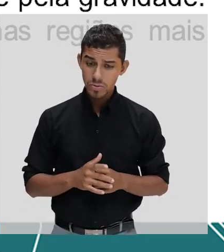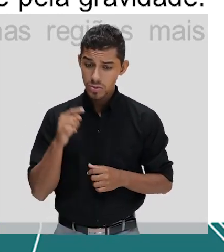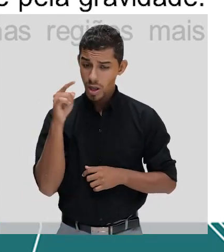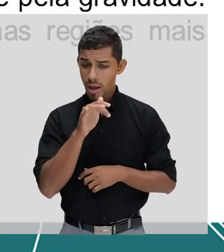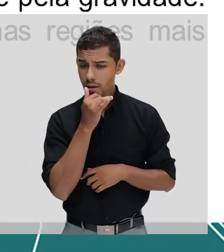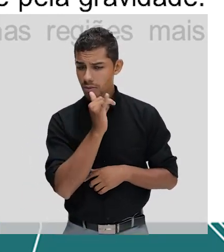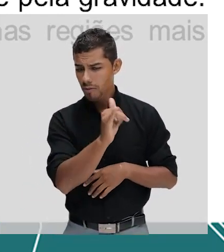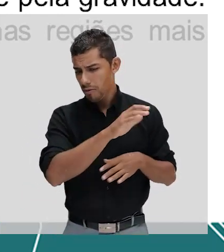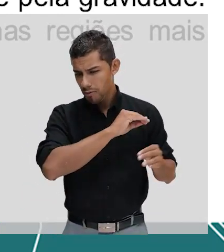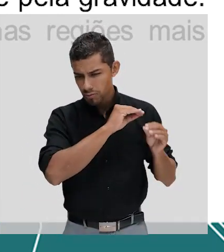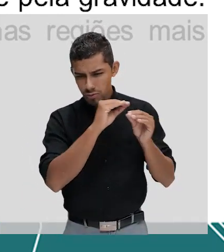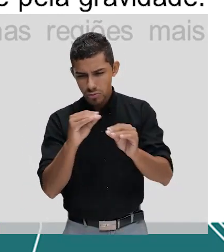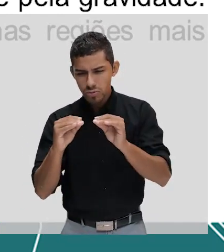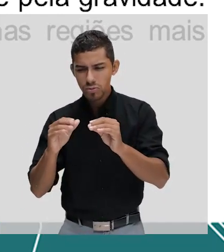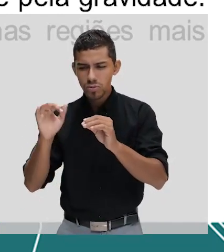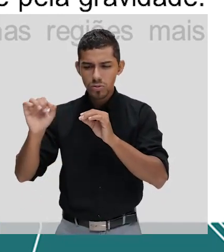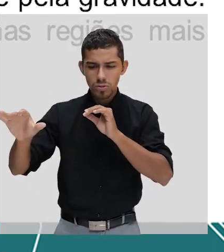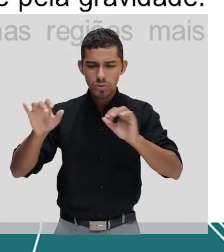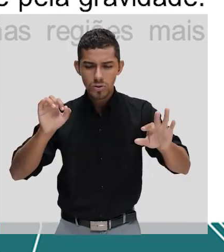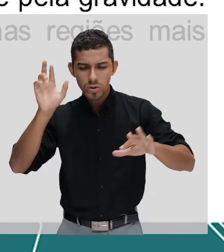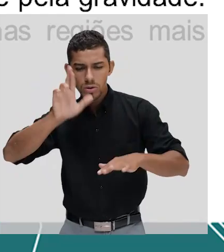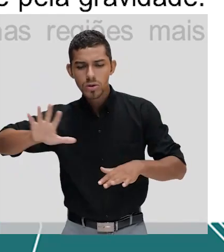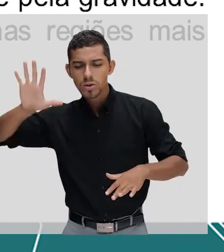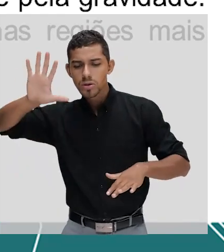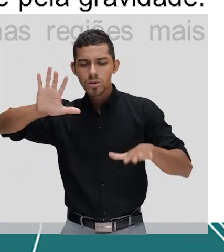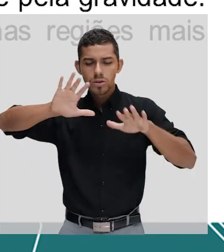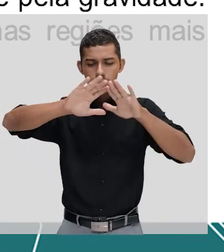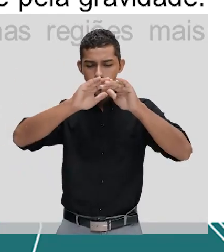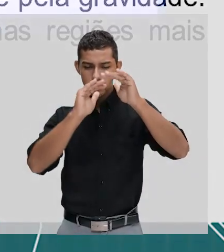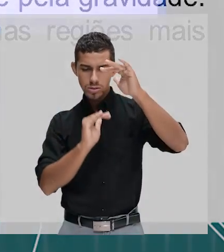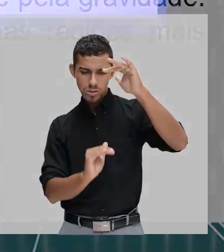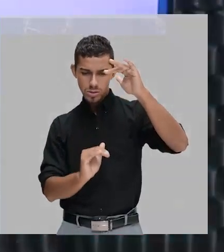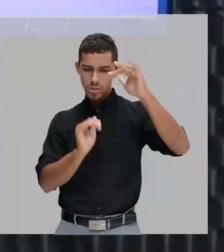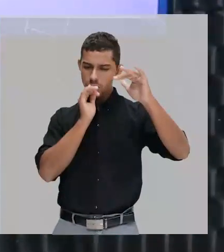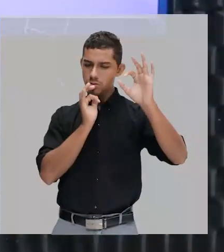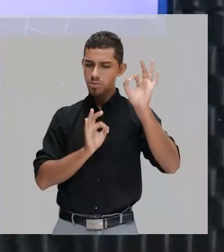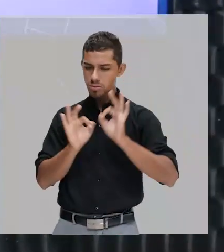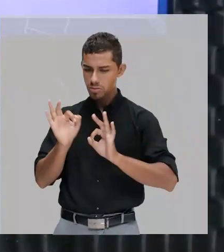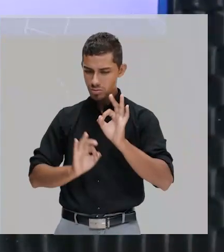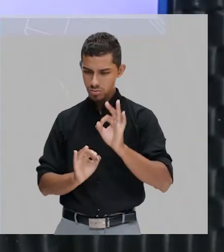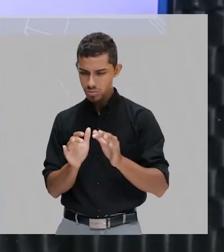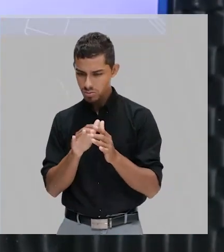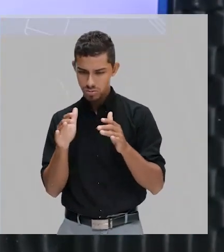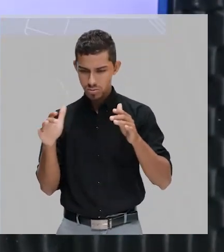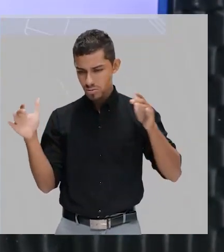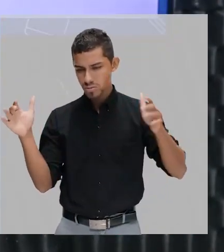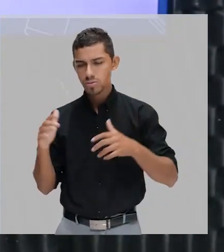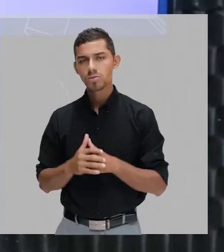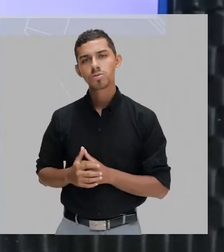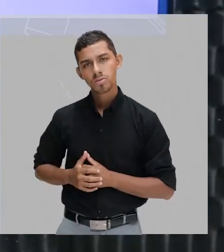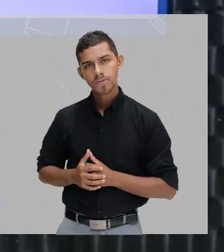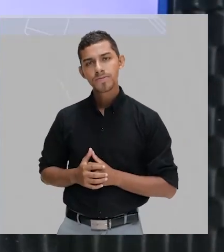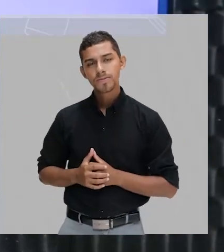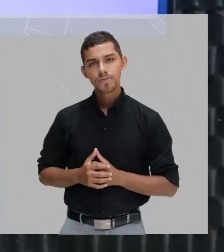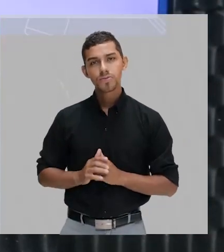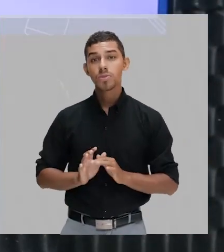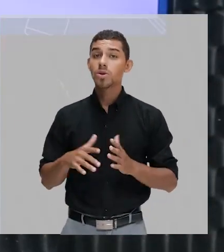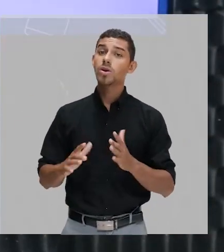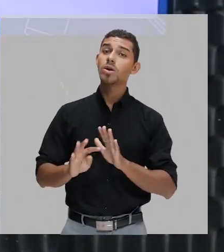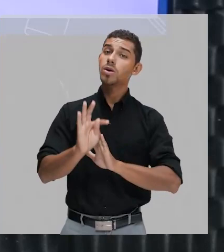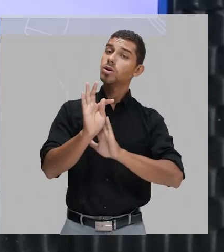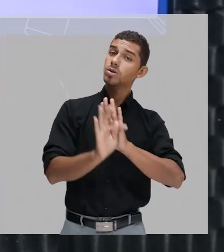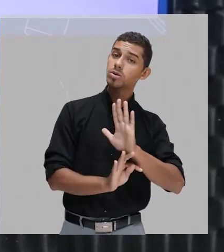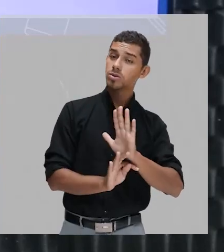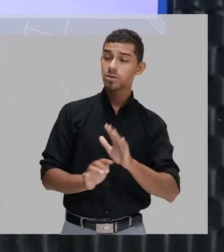transportada, são depositados nas regiões mais baixas da crosta, podendo formar pacotes rochosos. E aí, turma, seria um